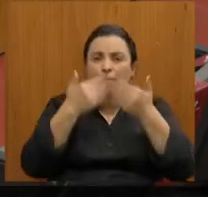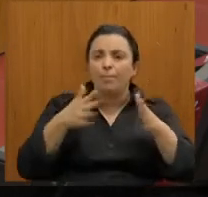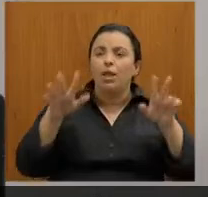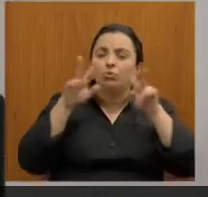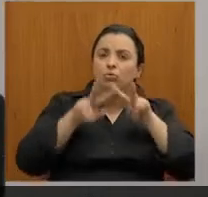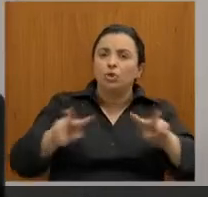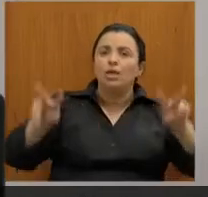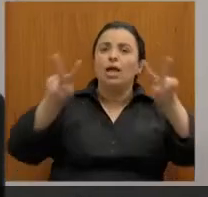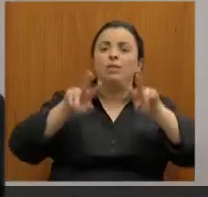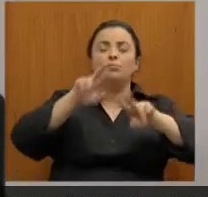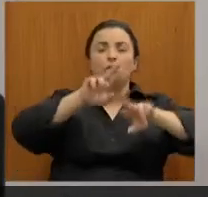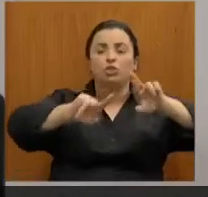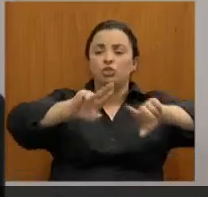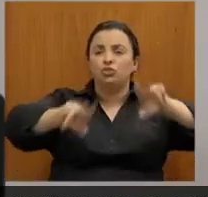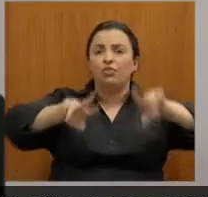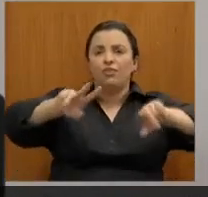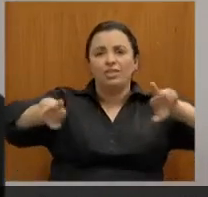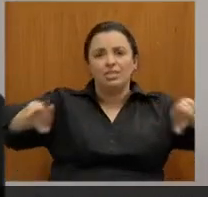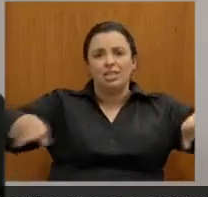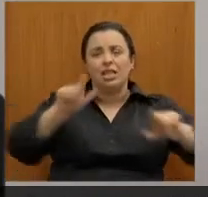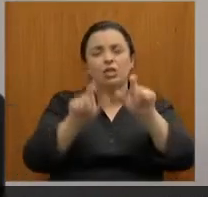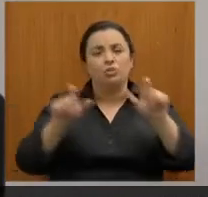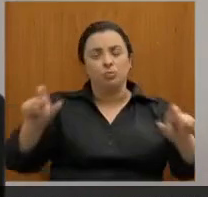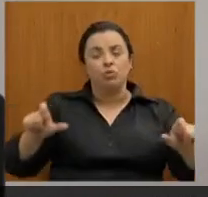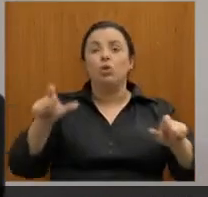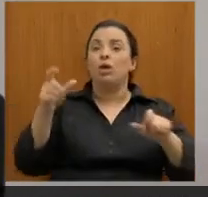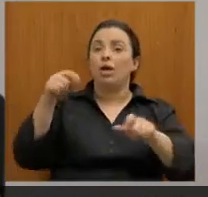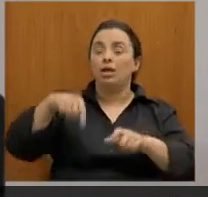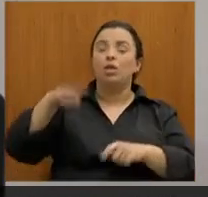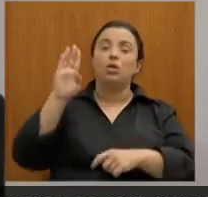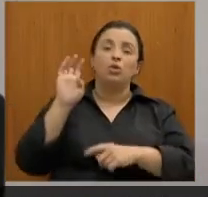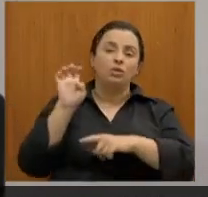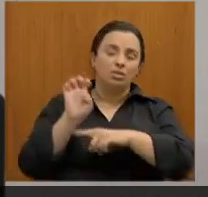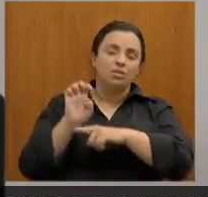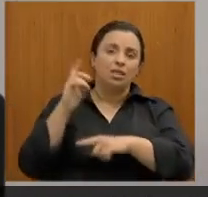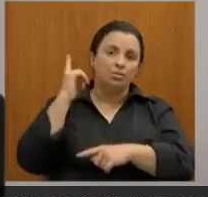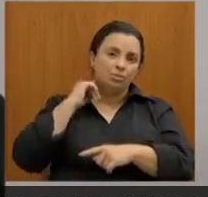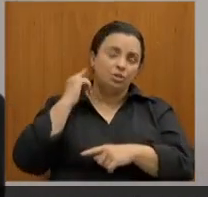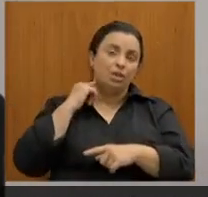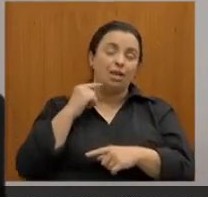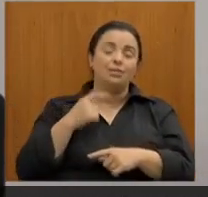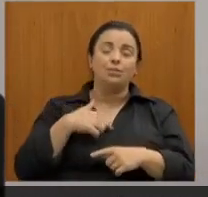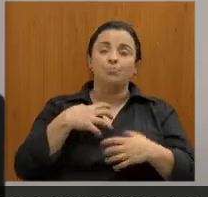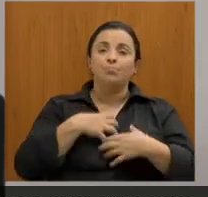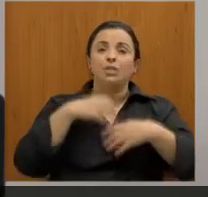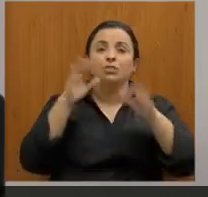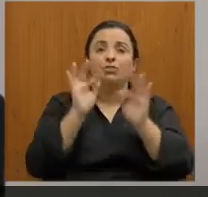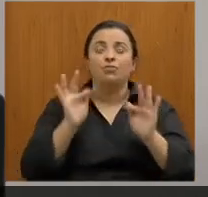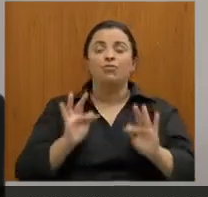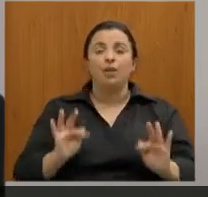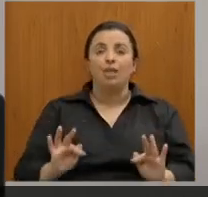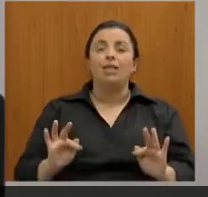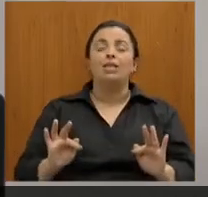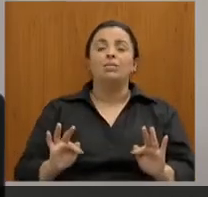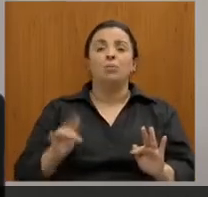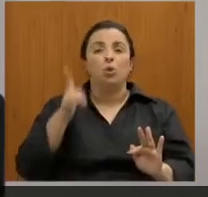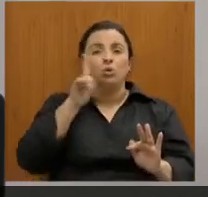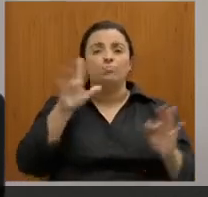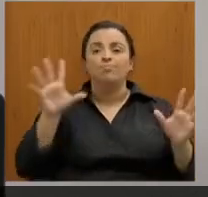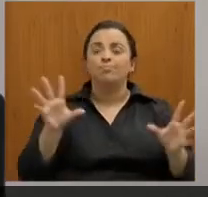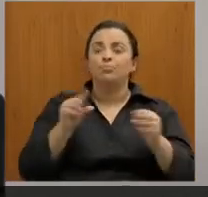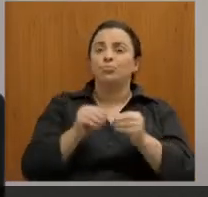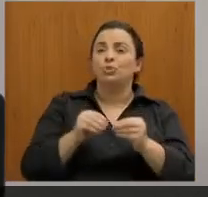a diversidade do nosso estado e sua primeira esforço que eu tô muito feliz a gente ter conseguido chegar a um resultado